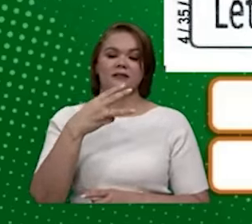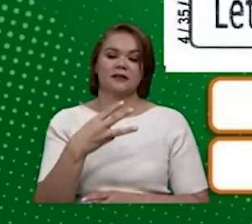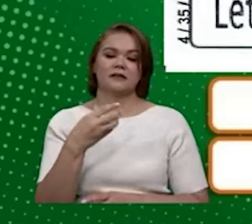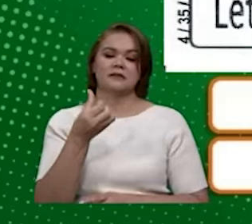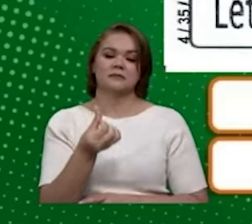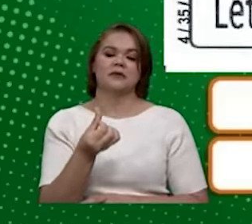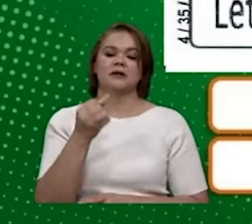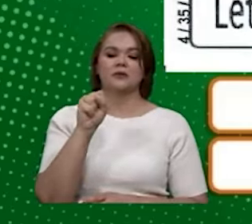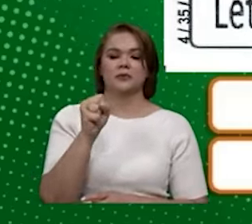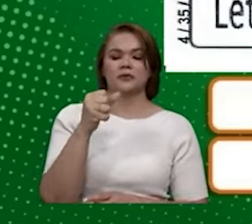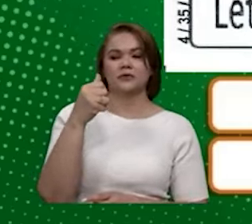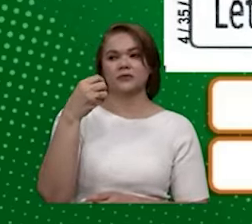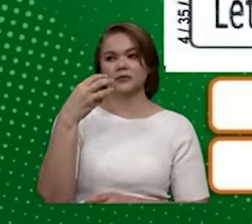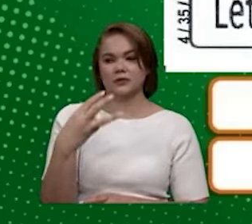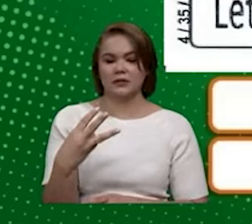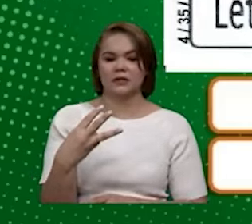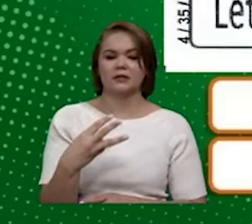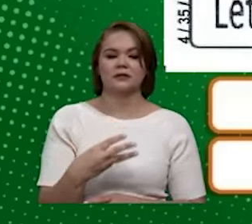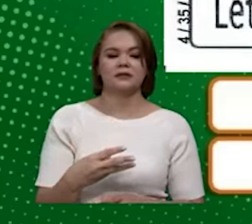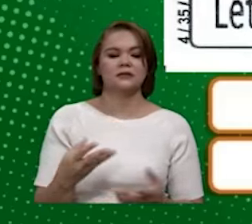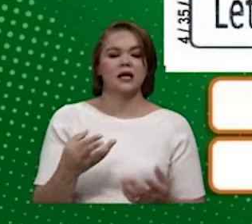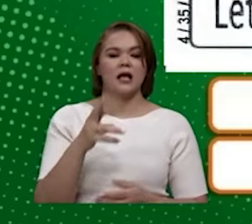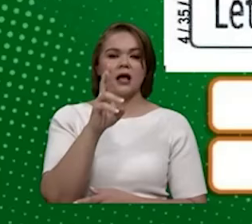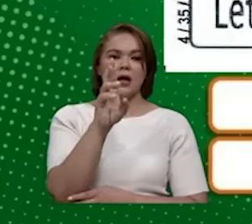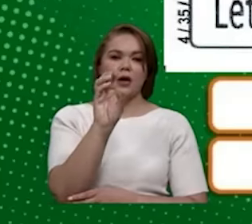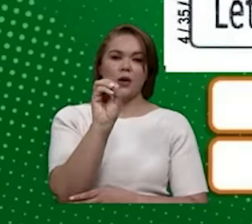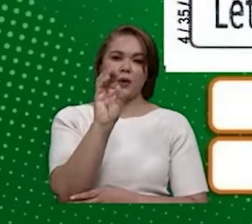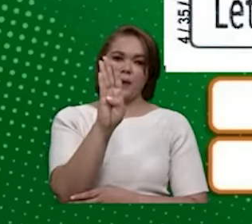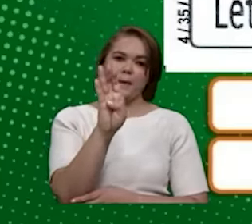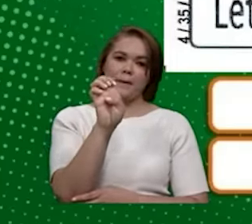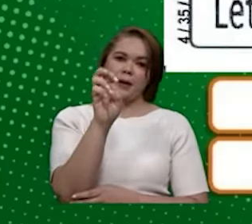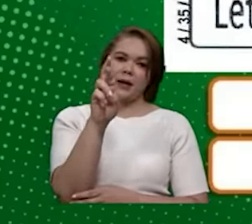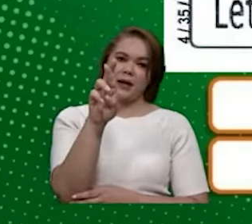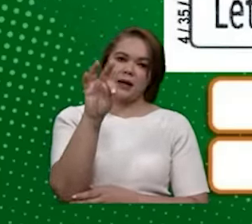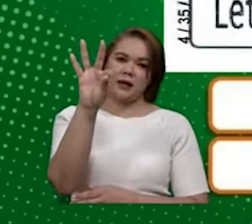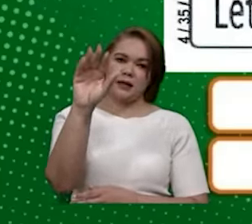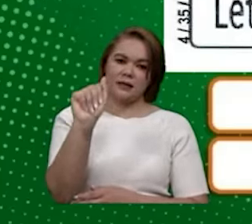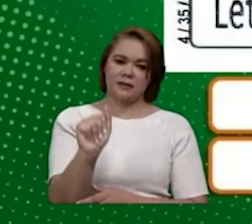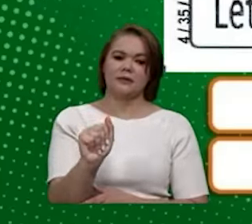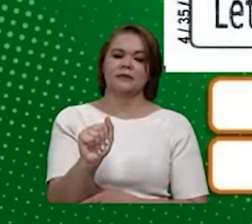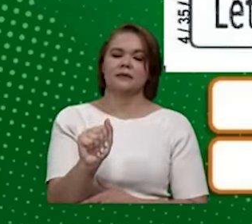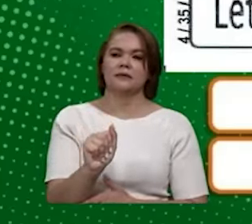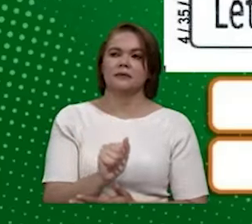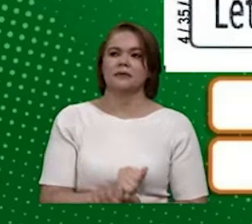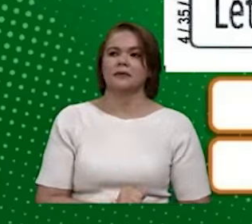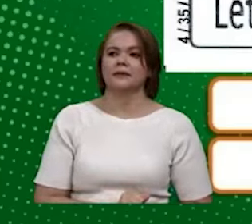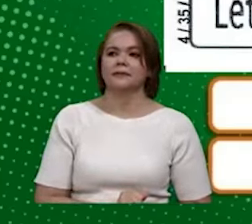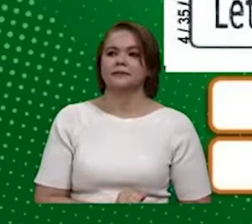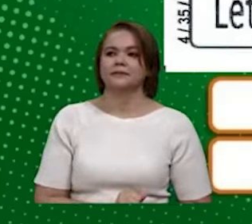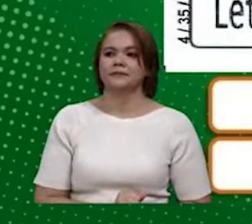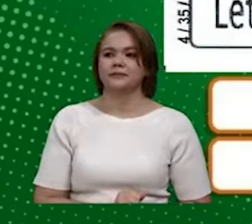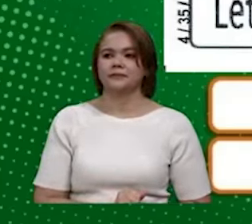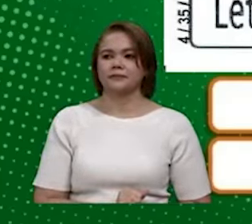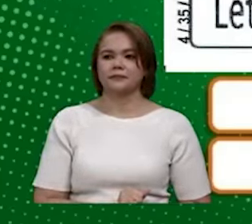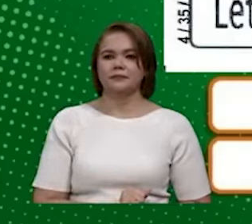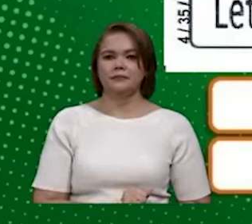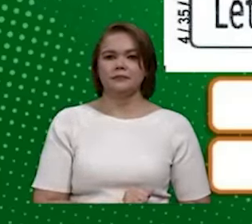173683, esse é o título de Roberta Sasser, ou é Saler, né?